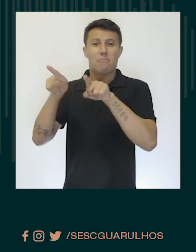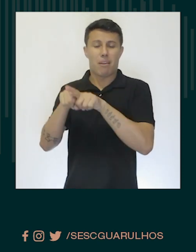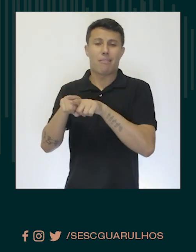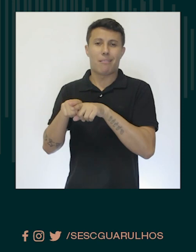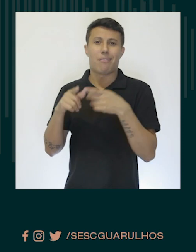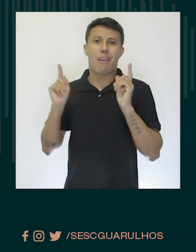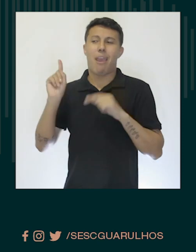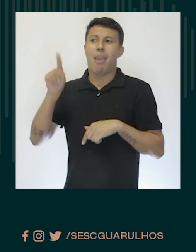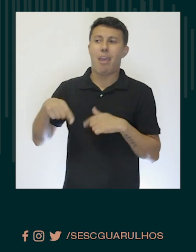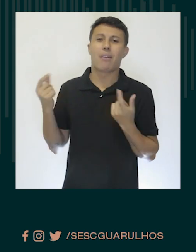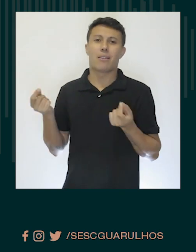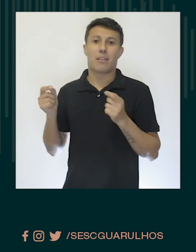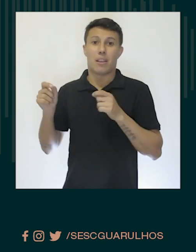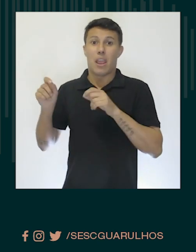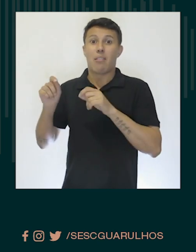de revelação